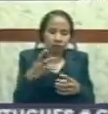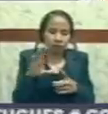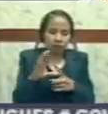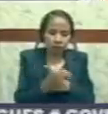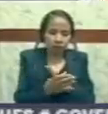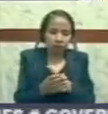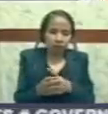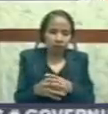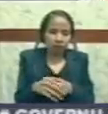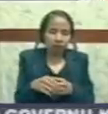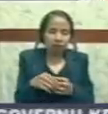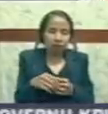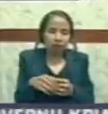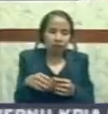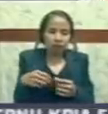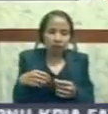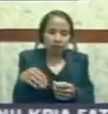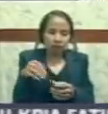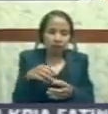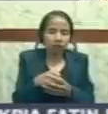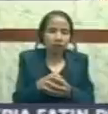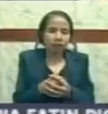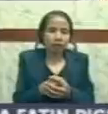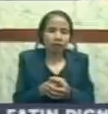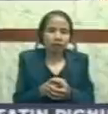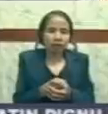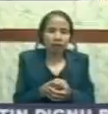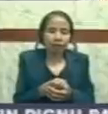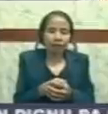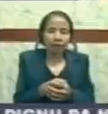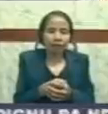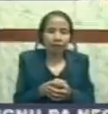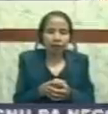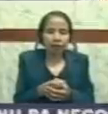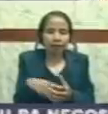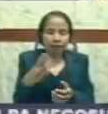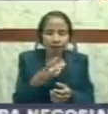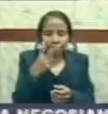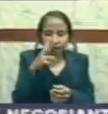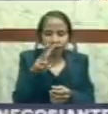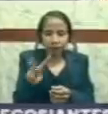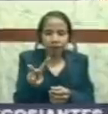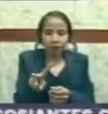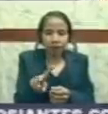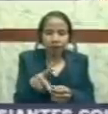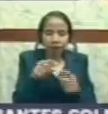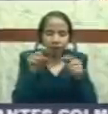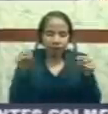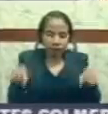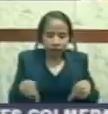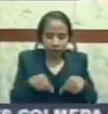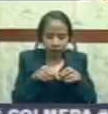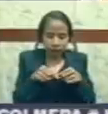orgânica. Ita tau mantiona hoi dané. Além de dané mos, a me recatak tabelas